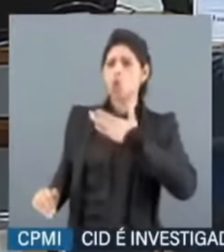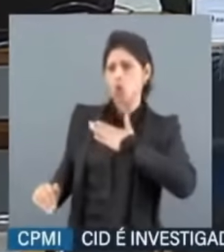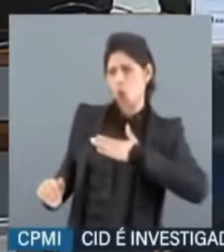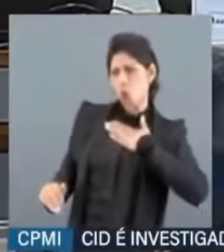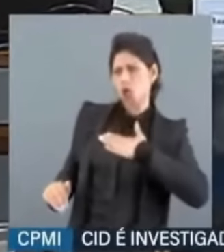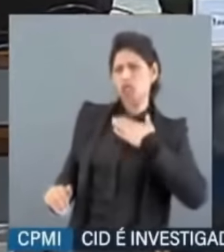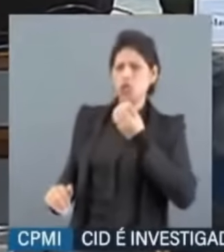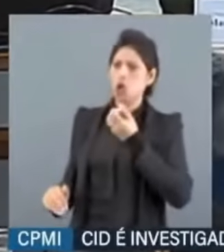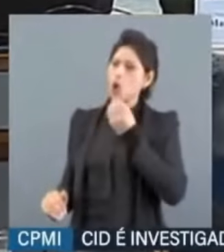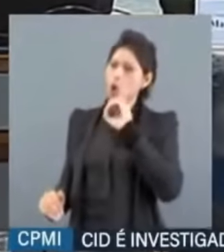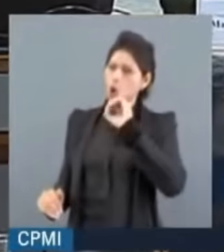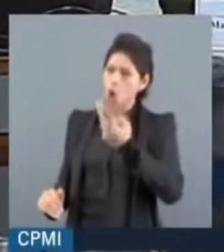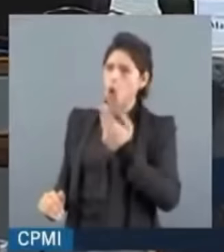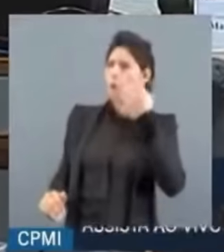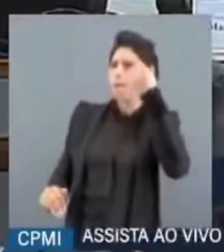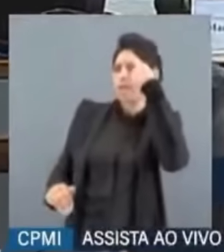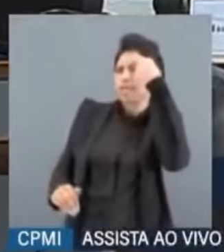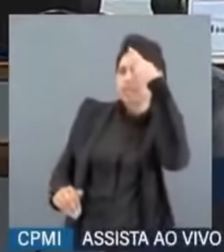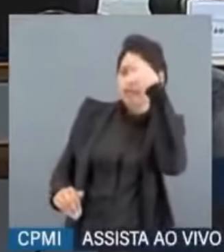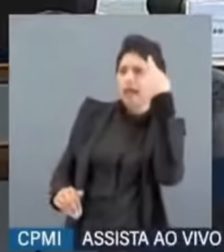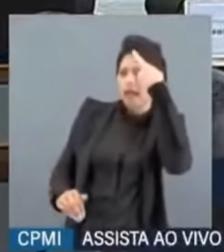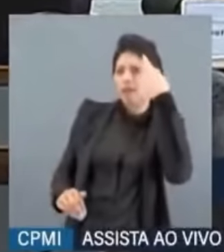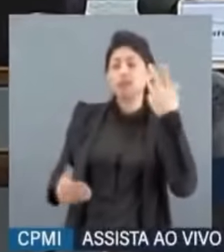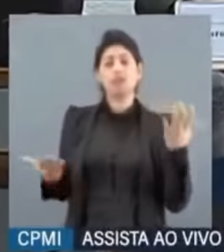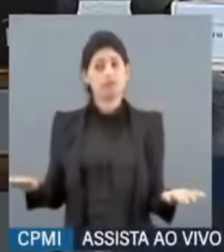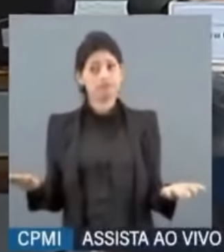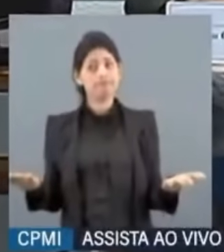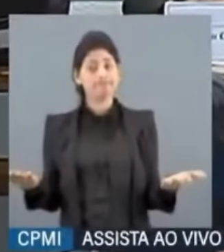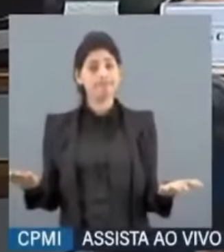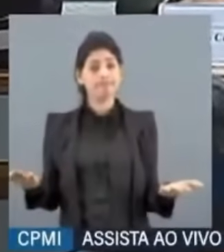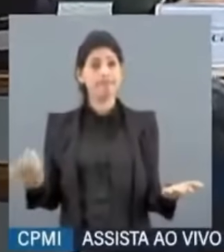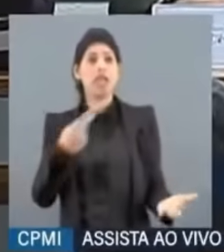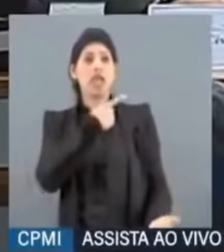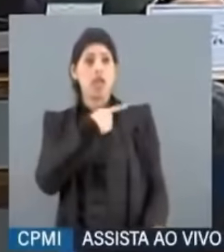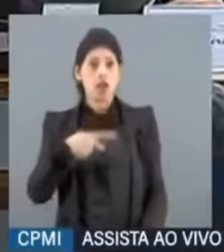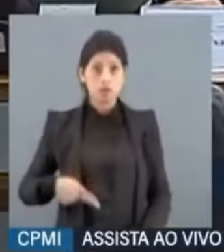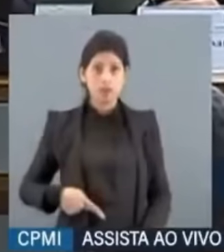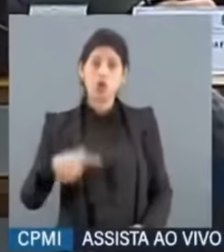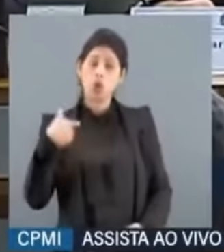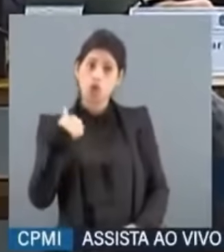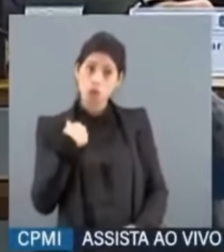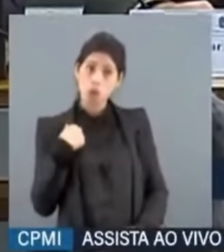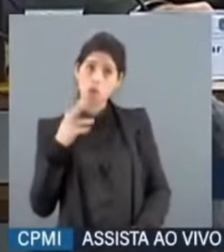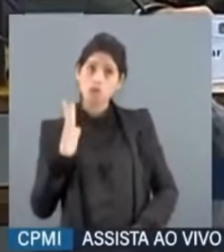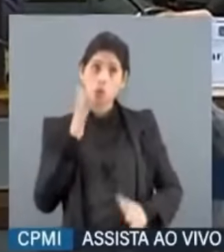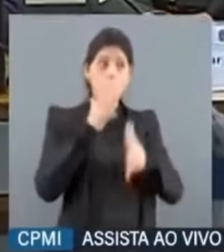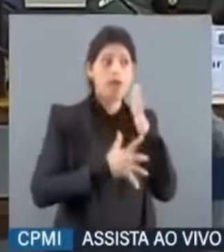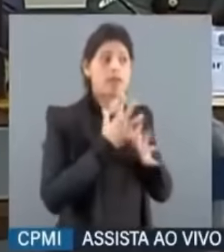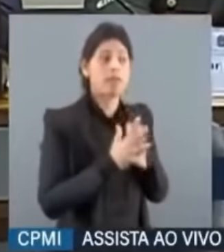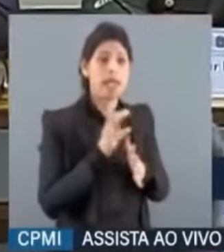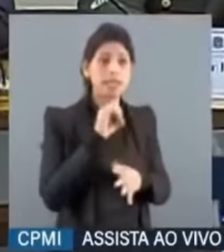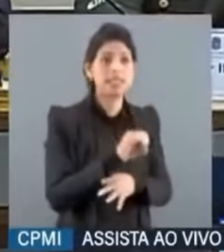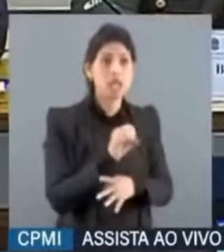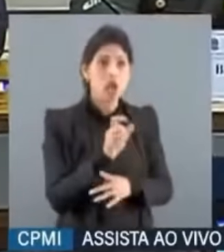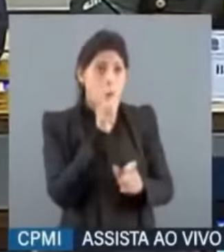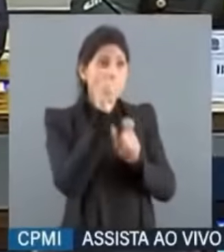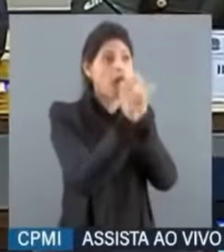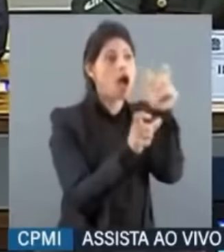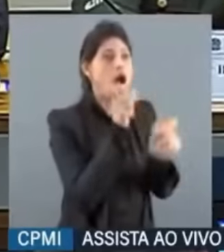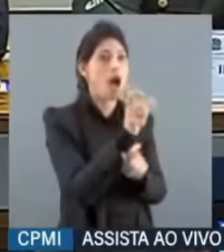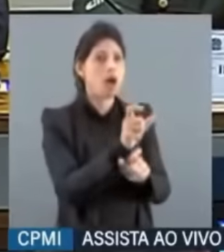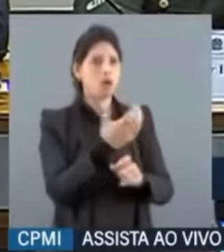pensamos. Essa mesa vai agir contra ofensas pessoais dirigidas a qualquer parlamentar ou a